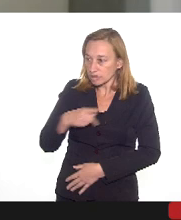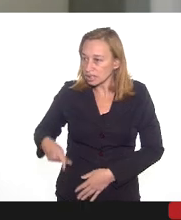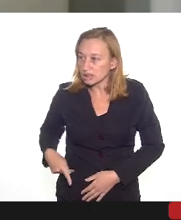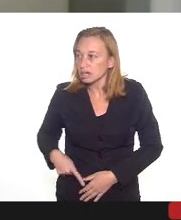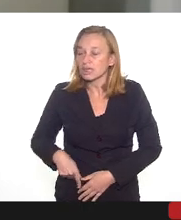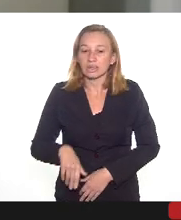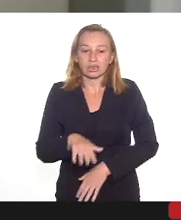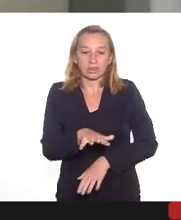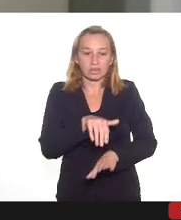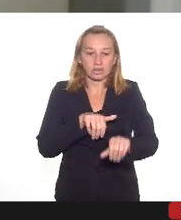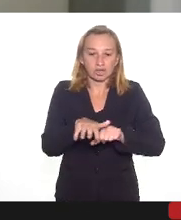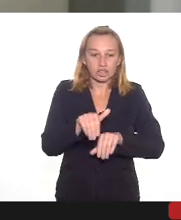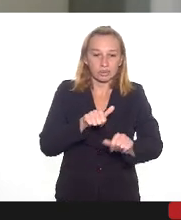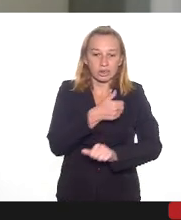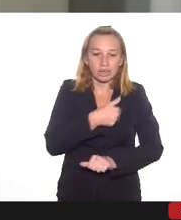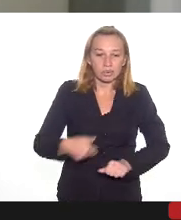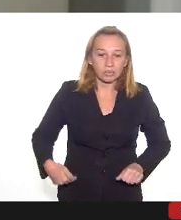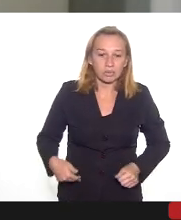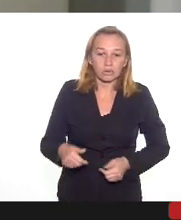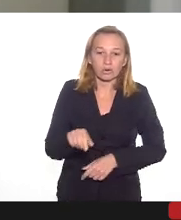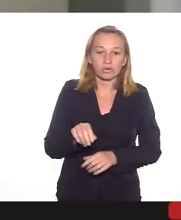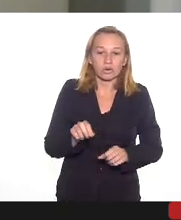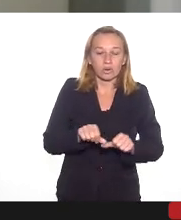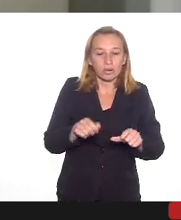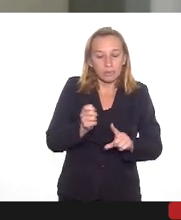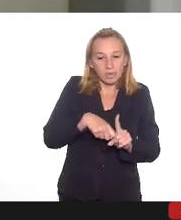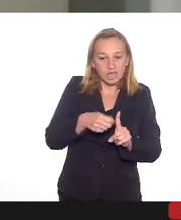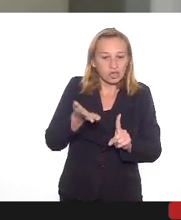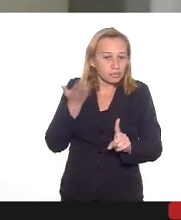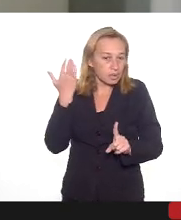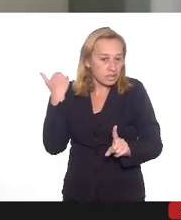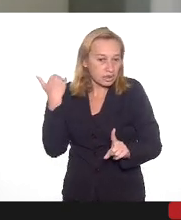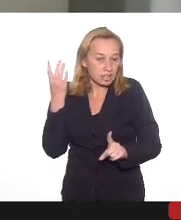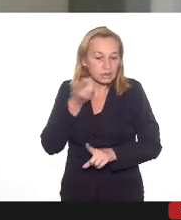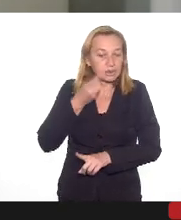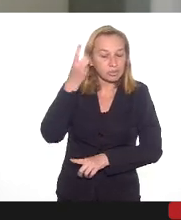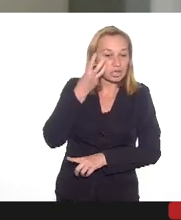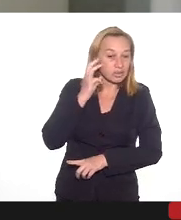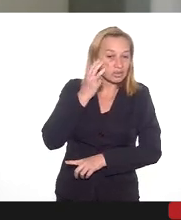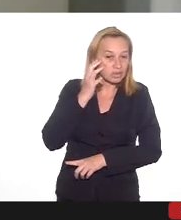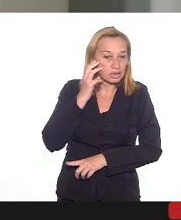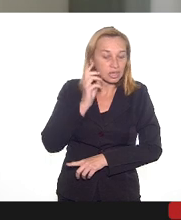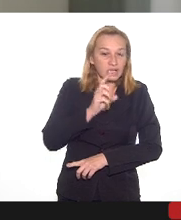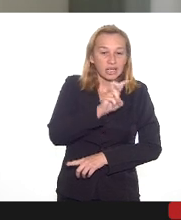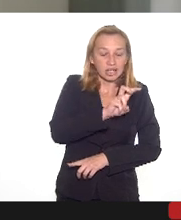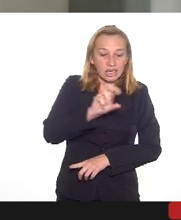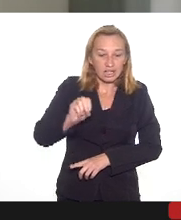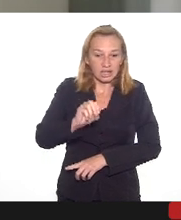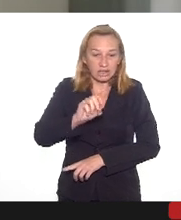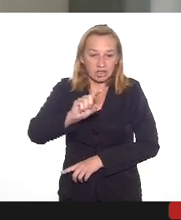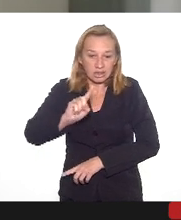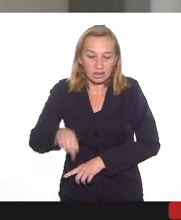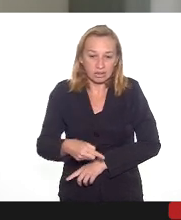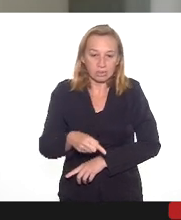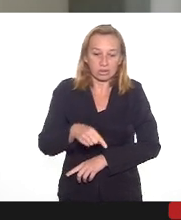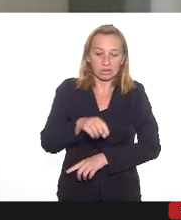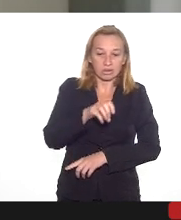uma chamada pública no mês passado, deputado Valdec, de 501 vagas de contratos